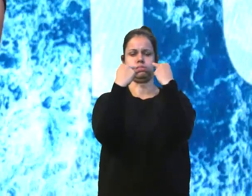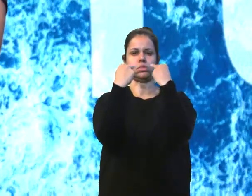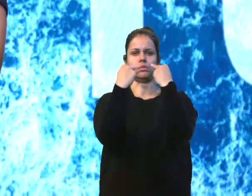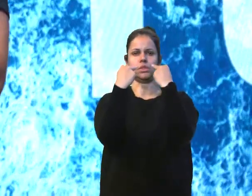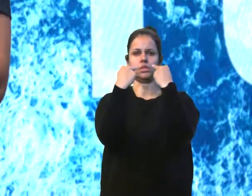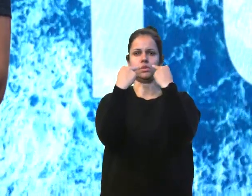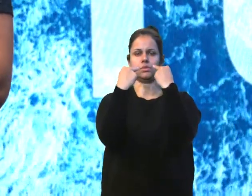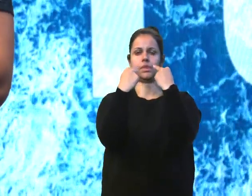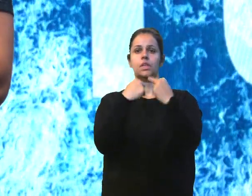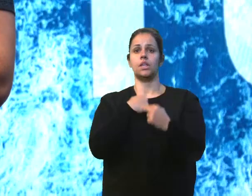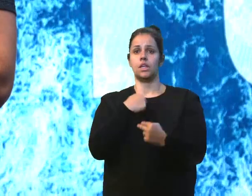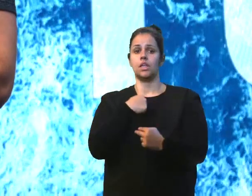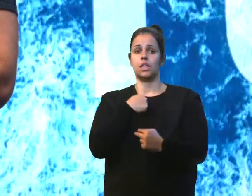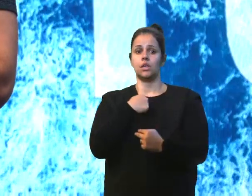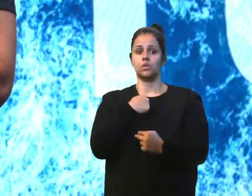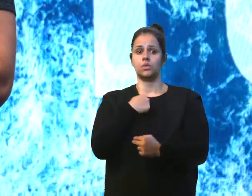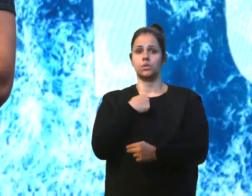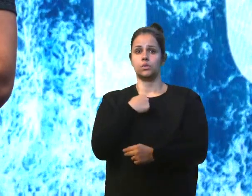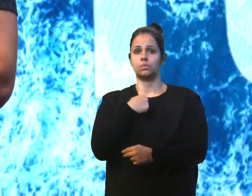O que me preocupa